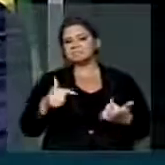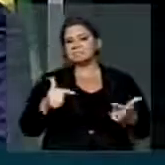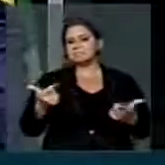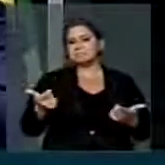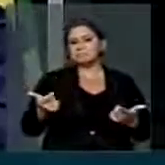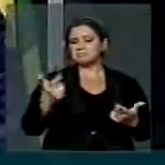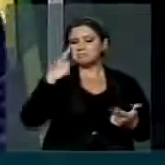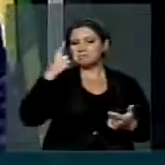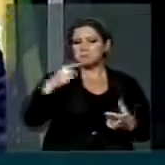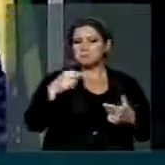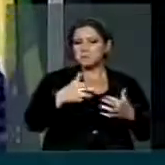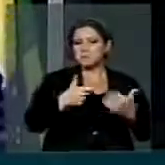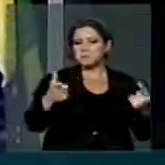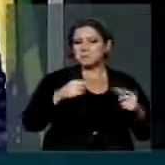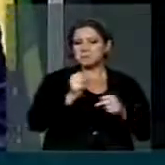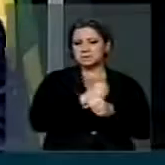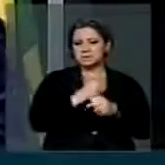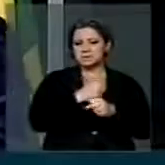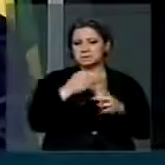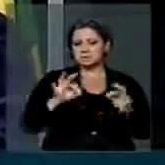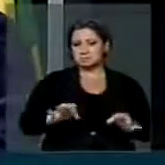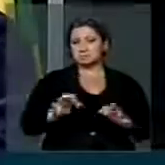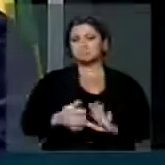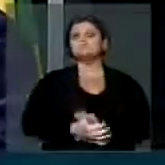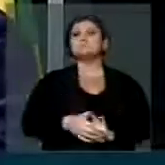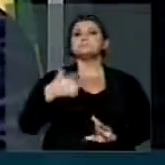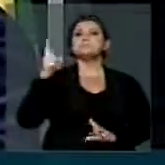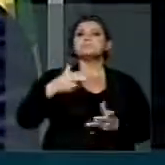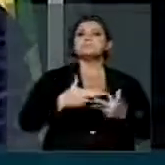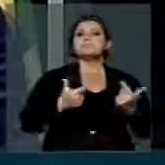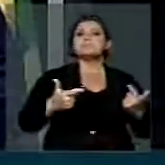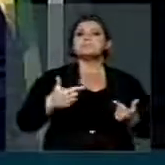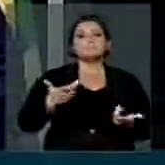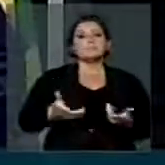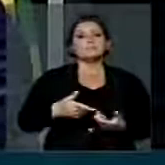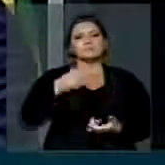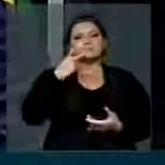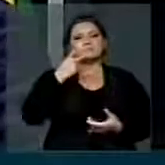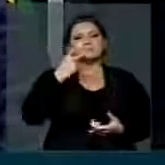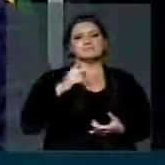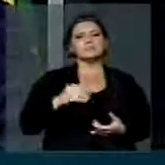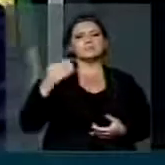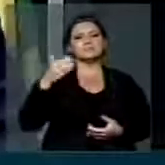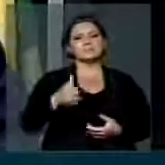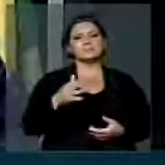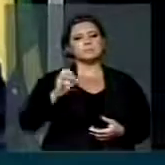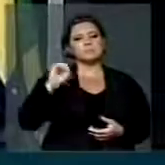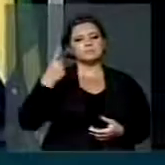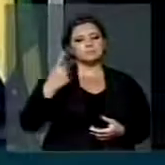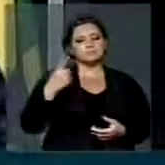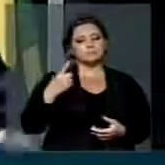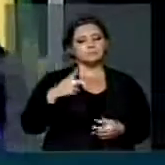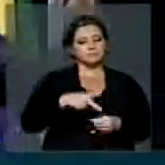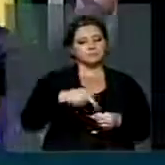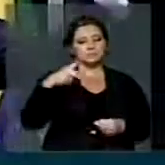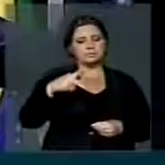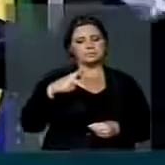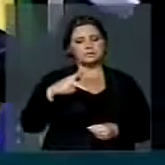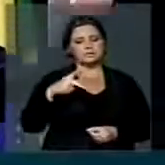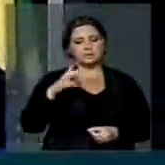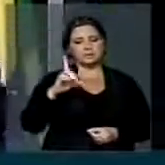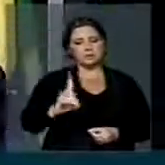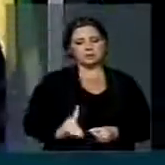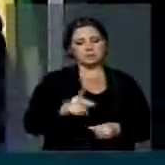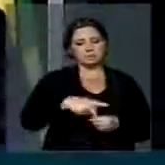nas suas necessidades, nas suas demandas. E o outro assunto que eu queria trazer aqui é sobre a ida do ex-diretor da Petrobras